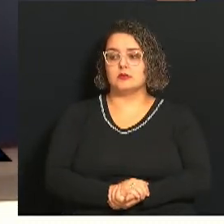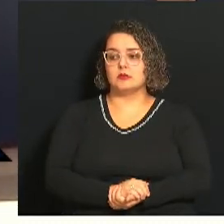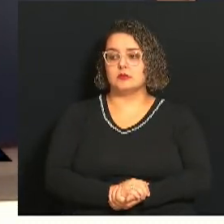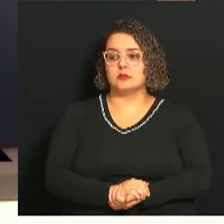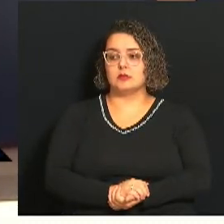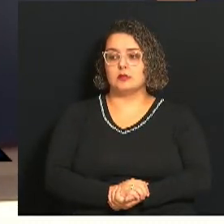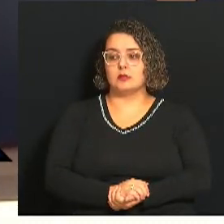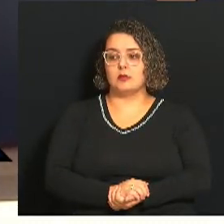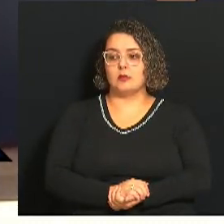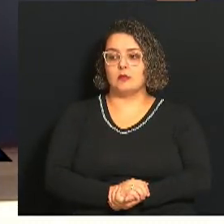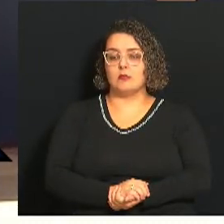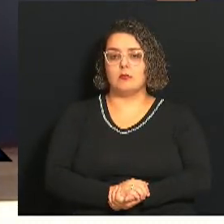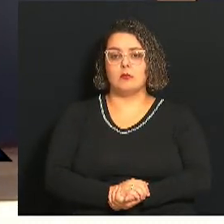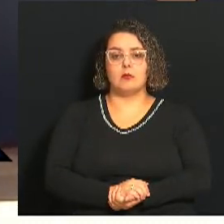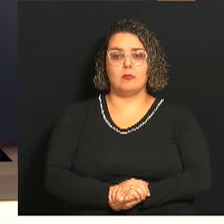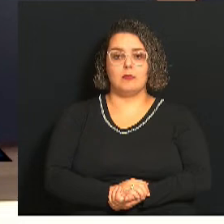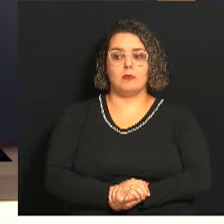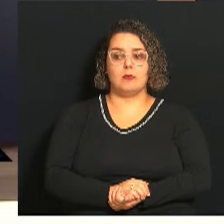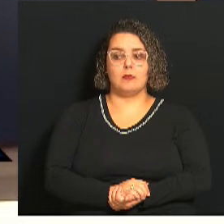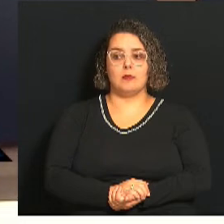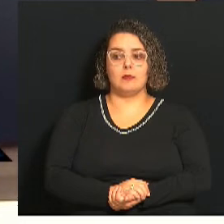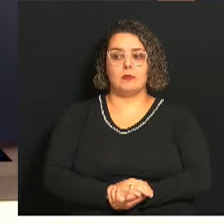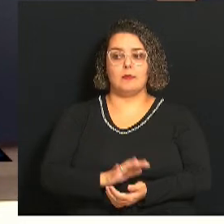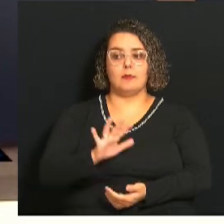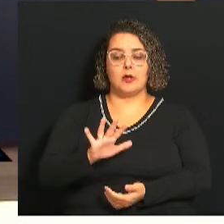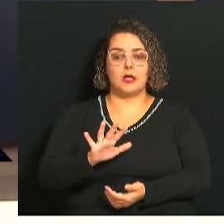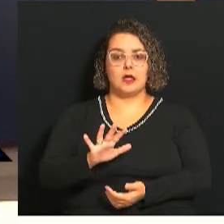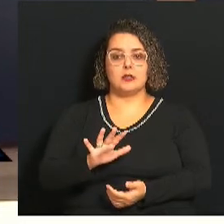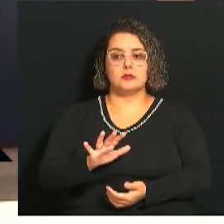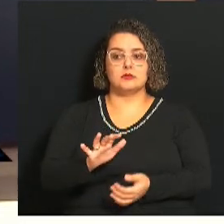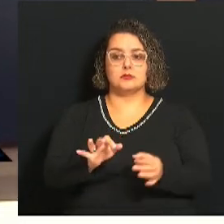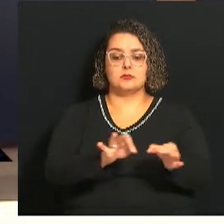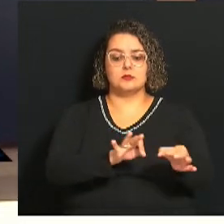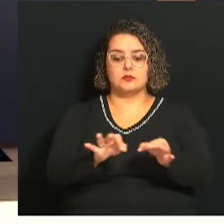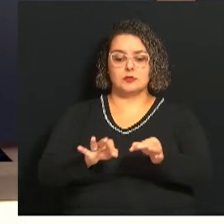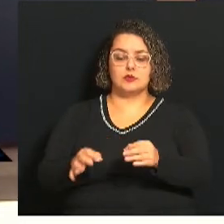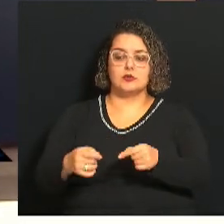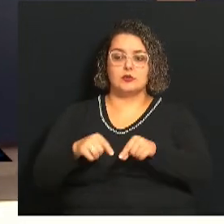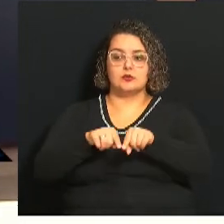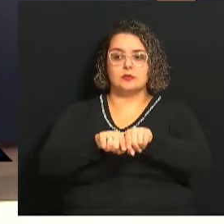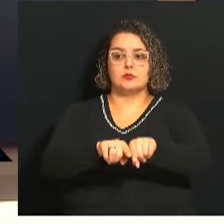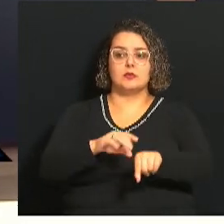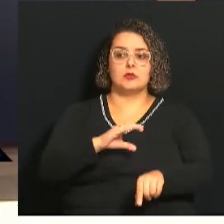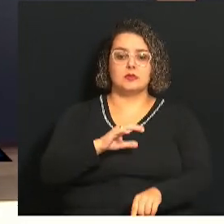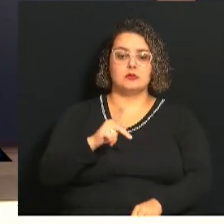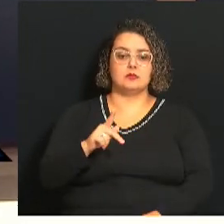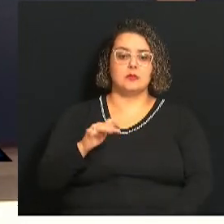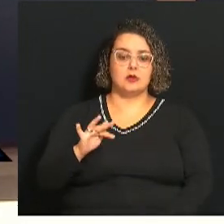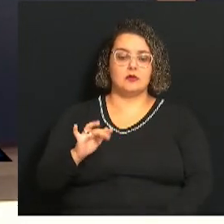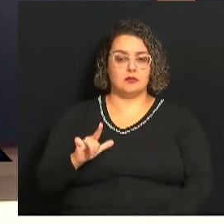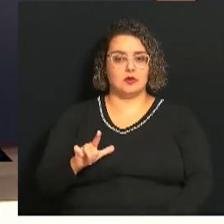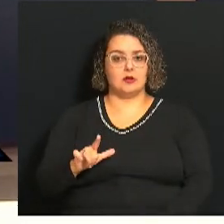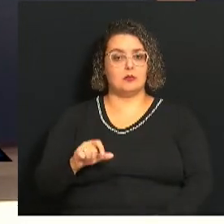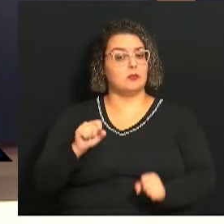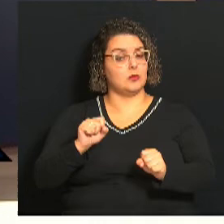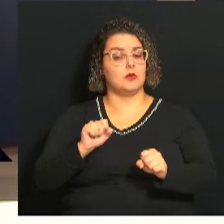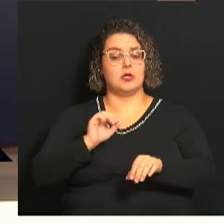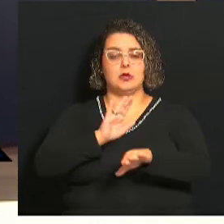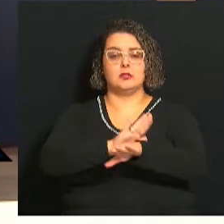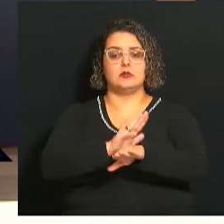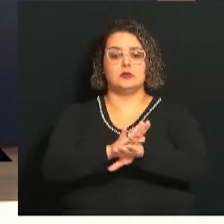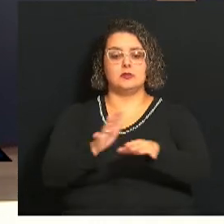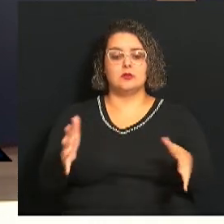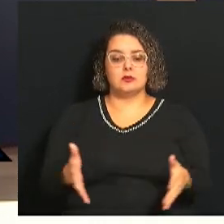pudesse desenvolver projetos em parceria, né, que a CPFL pudesse também ajudar algumas iniciativas